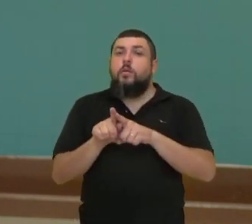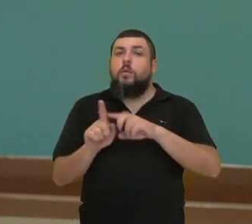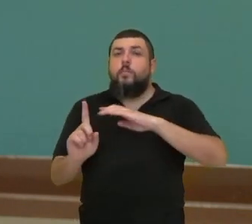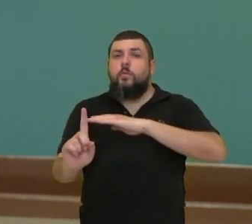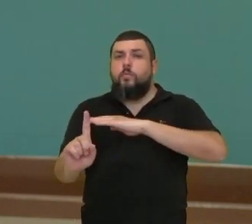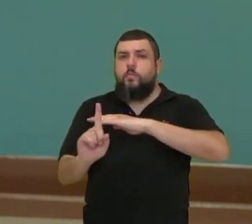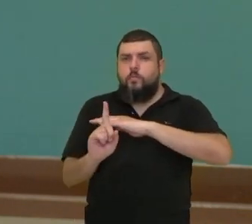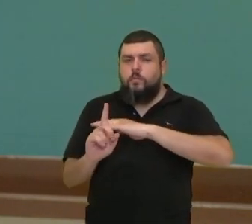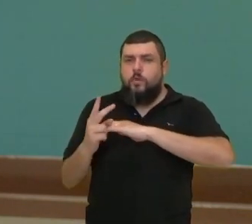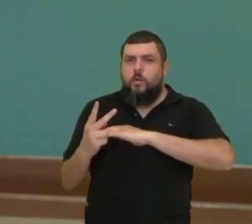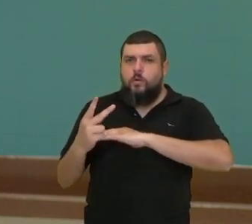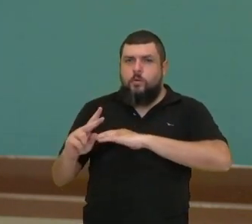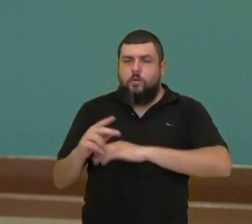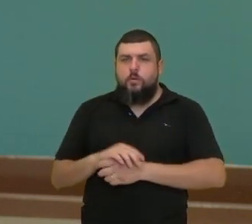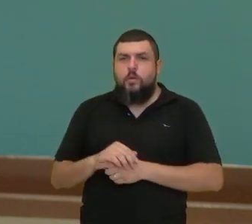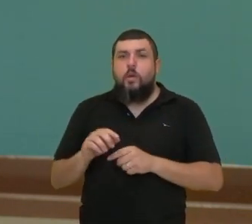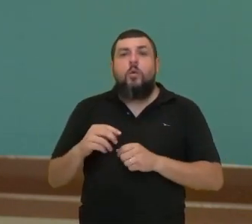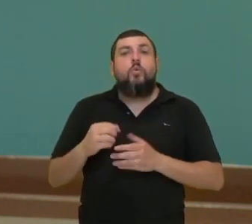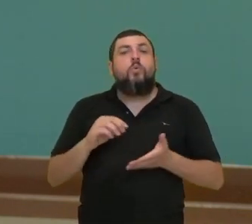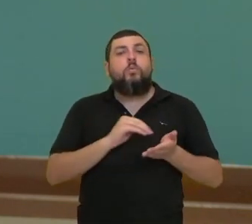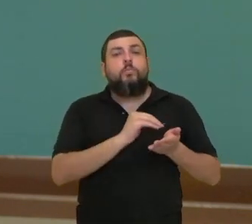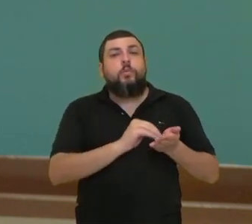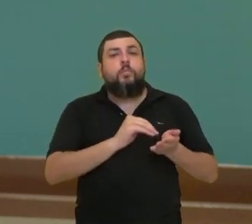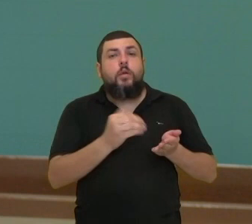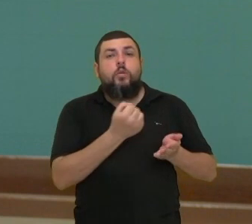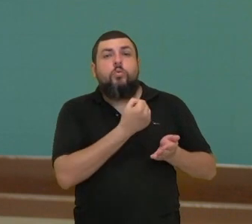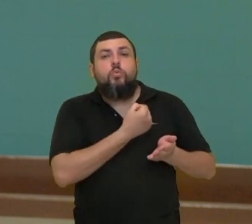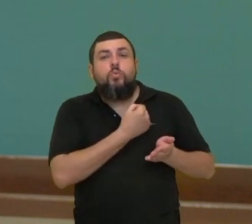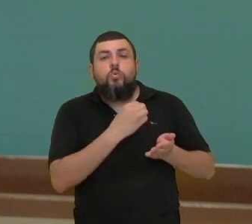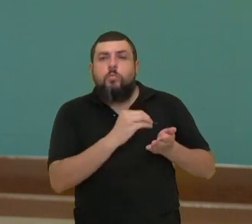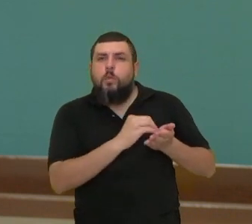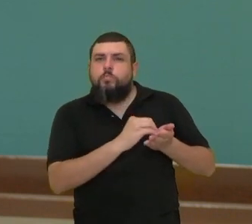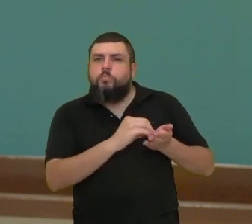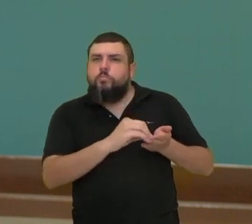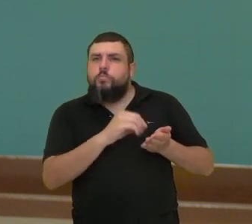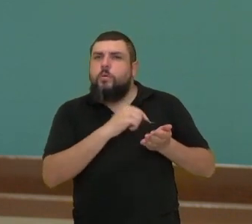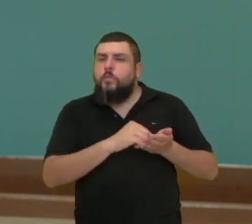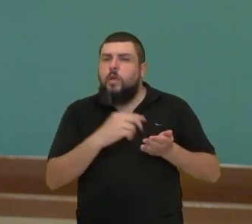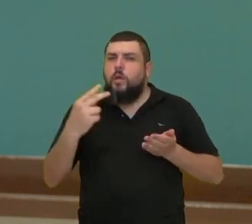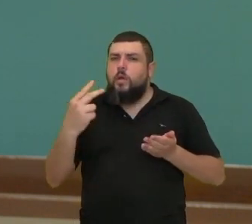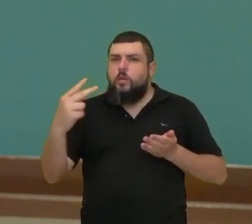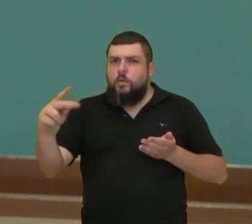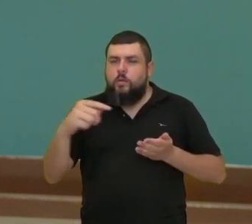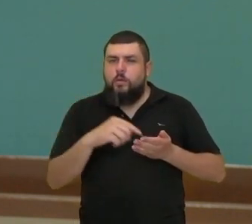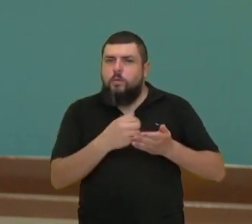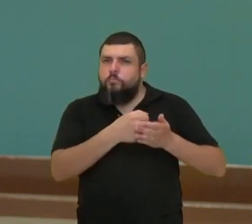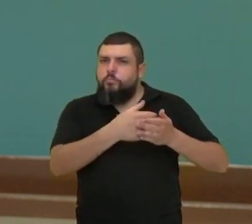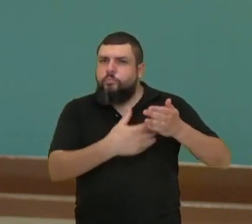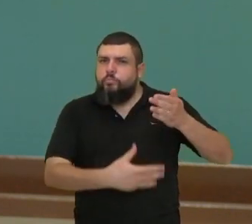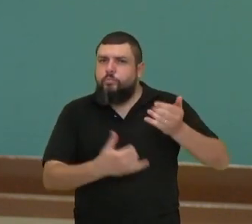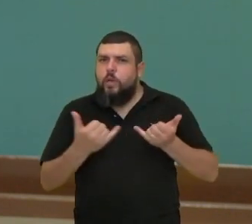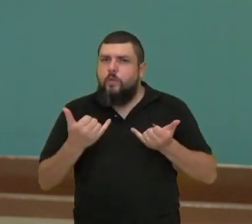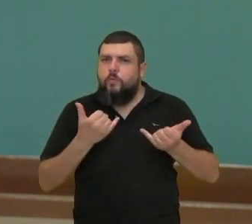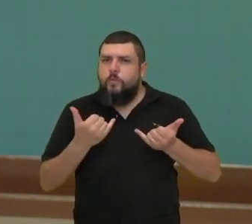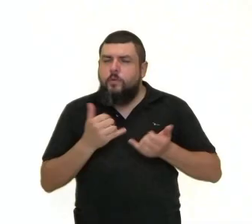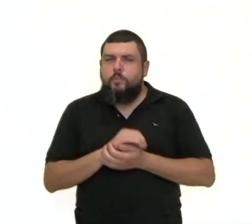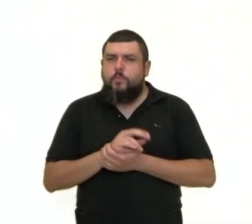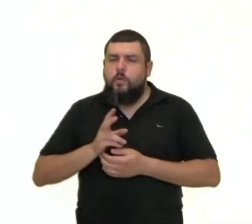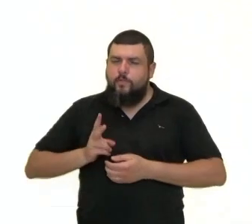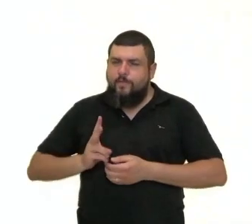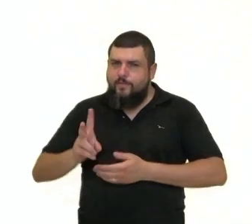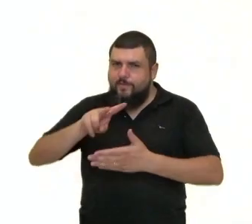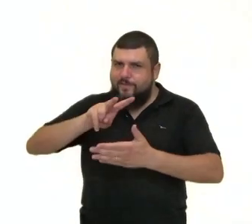ele, através daquele número, tem todas as informações referentes àquele atendimento. Continuando,